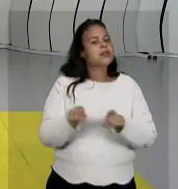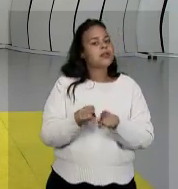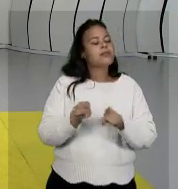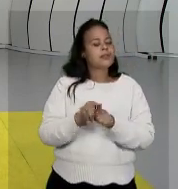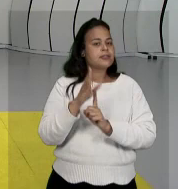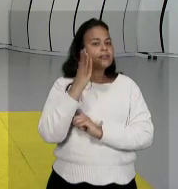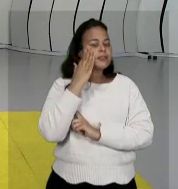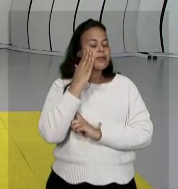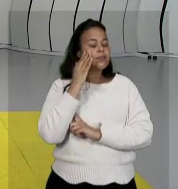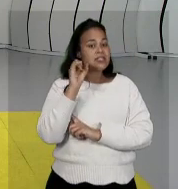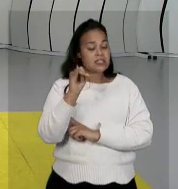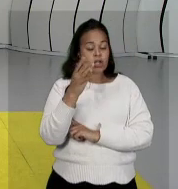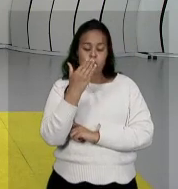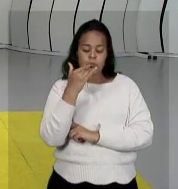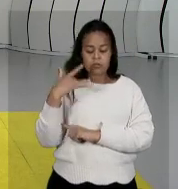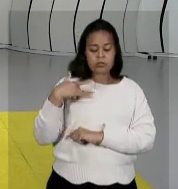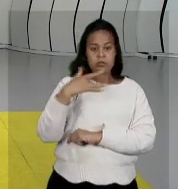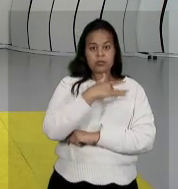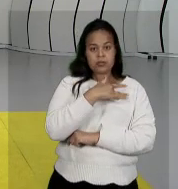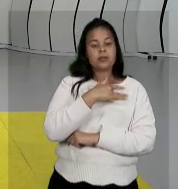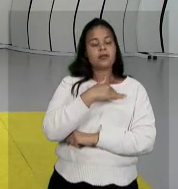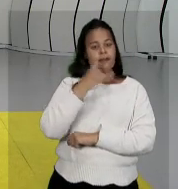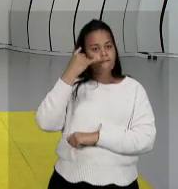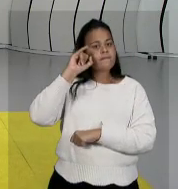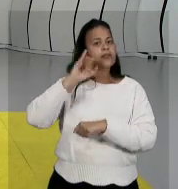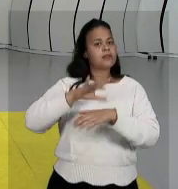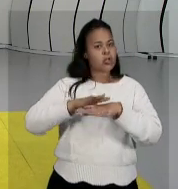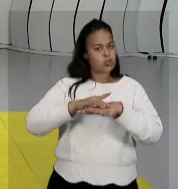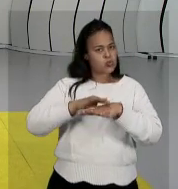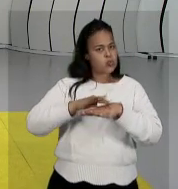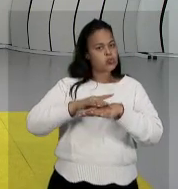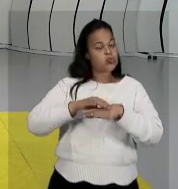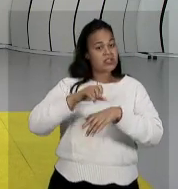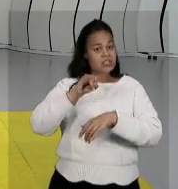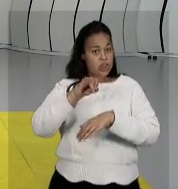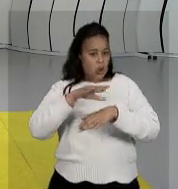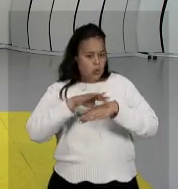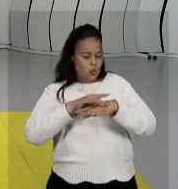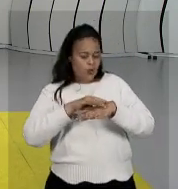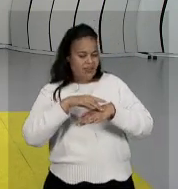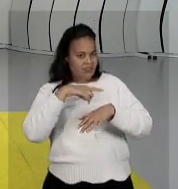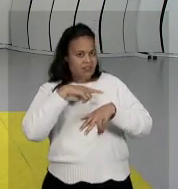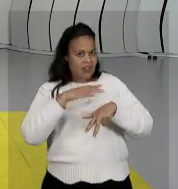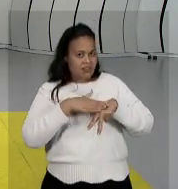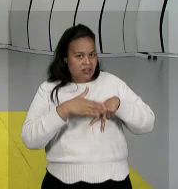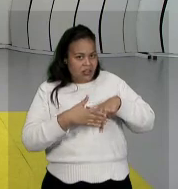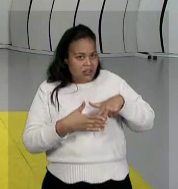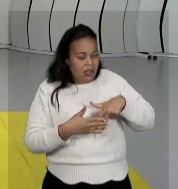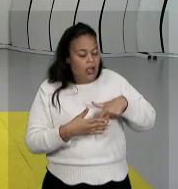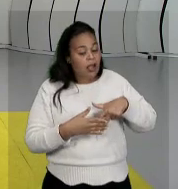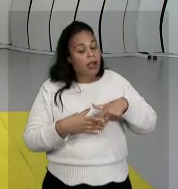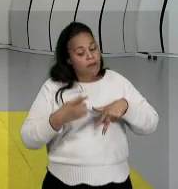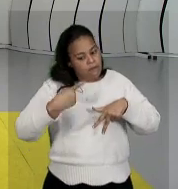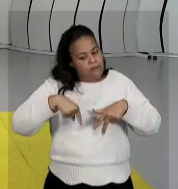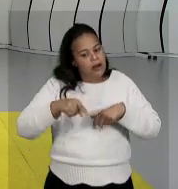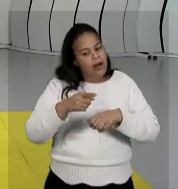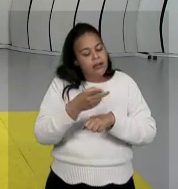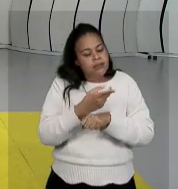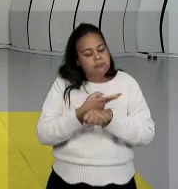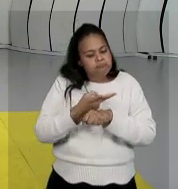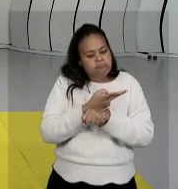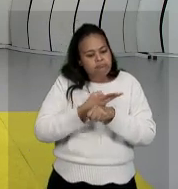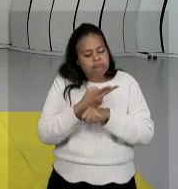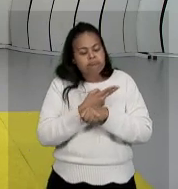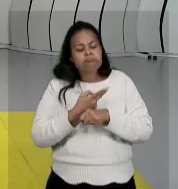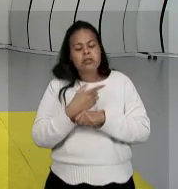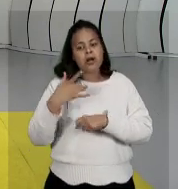uma alimentação saudável, vai prevenir várias doenças e se a doença já tiver instalado, né, procurar um médico e fazer o